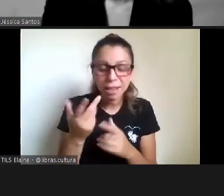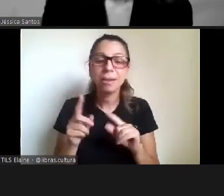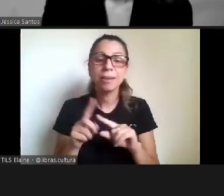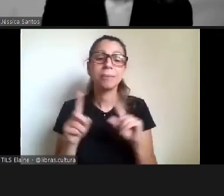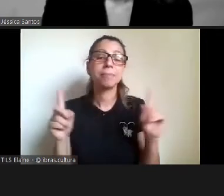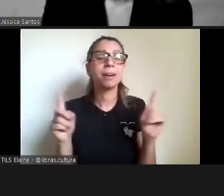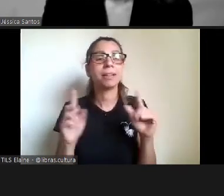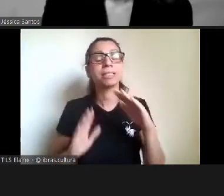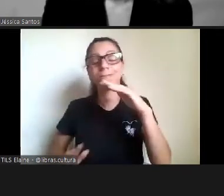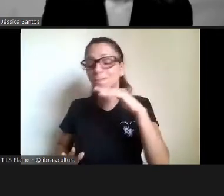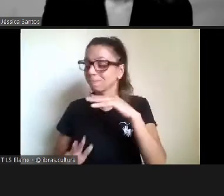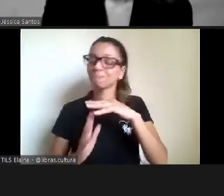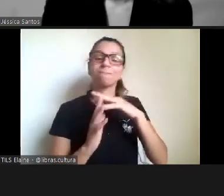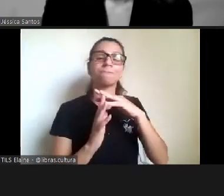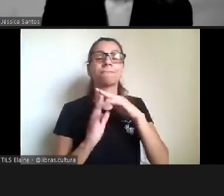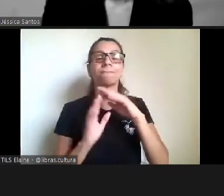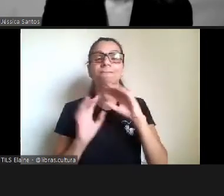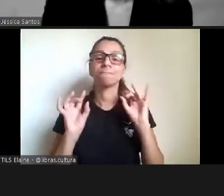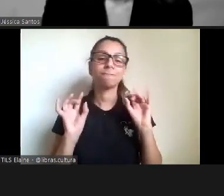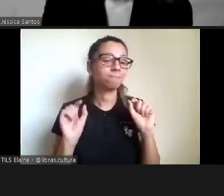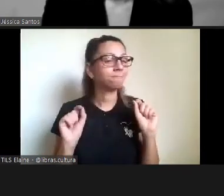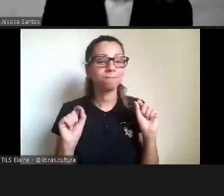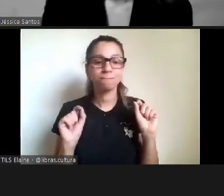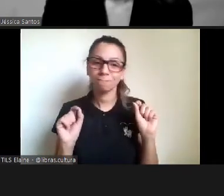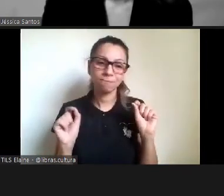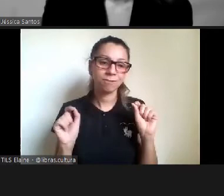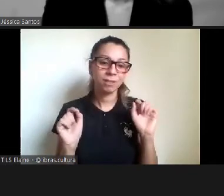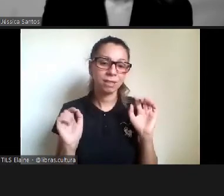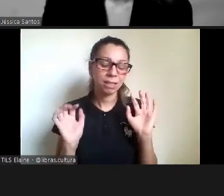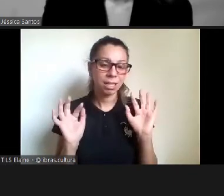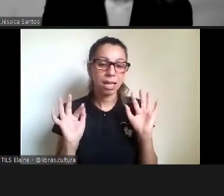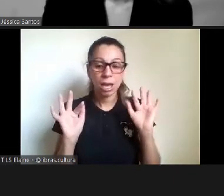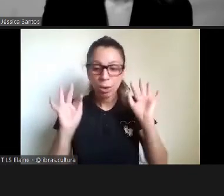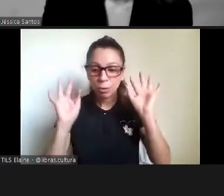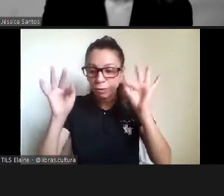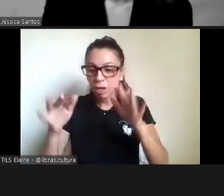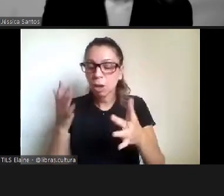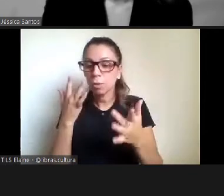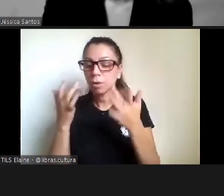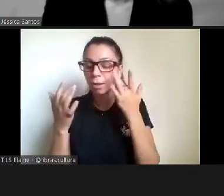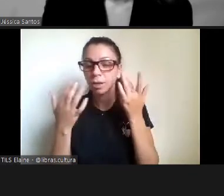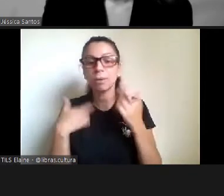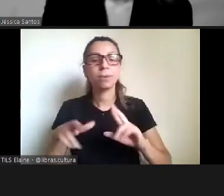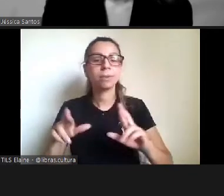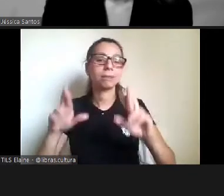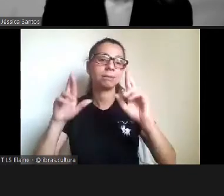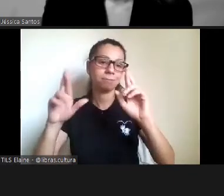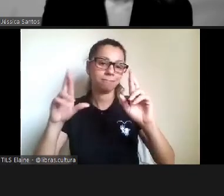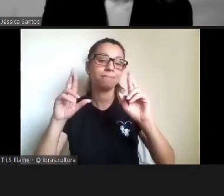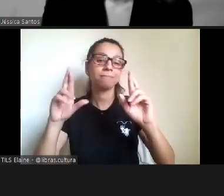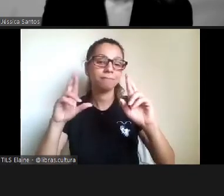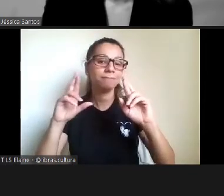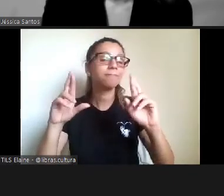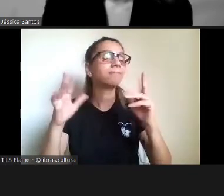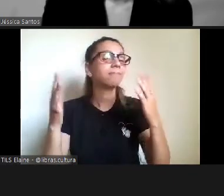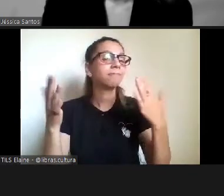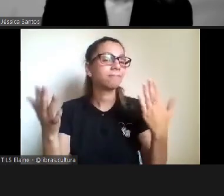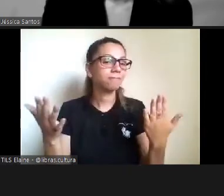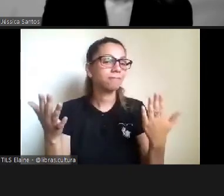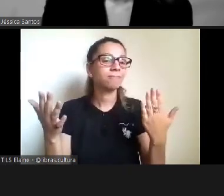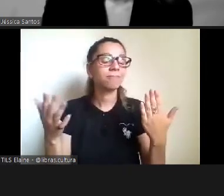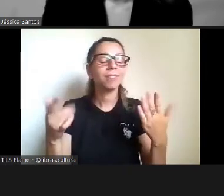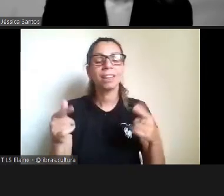além disso, é o fim da peça, é o que mais eu espero, assim, que é onde a gente